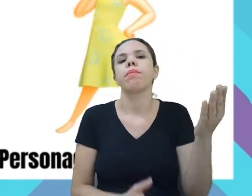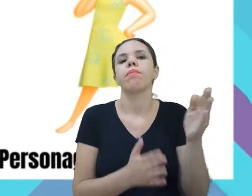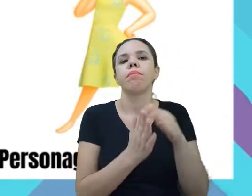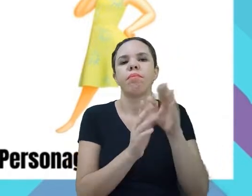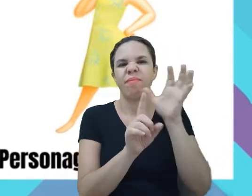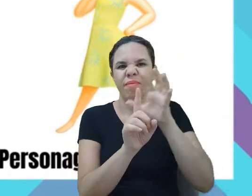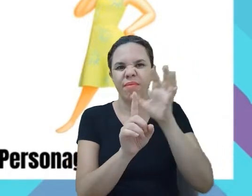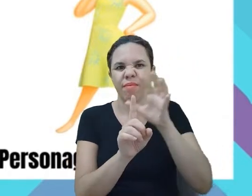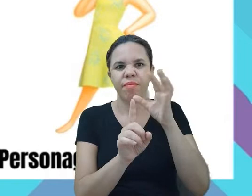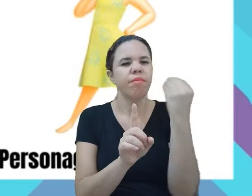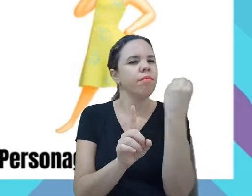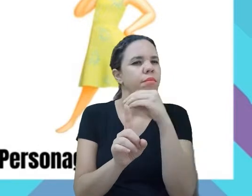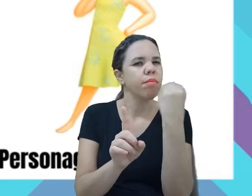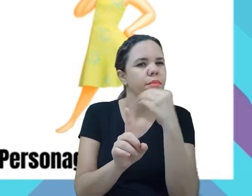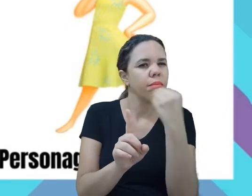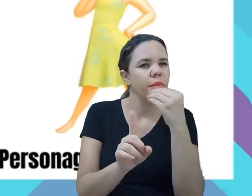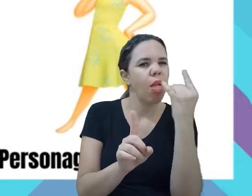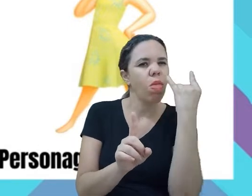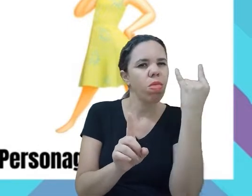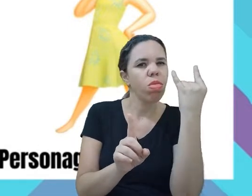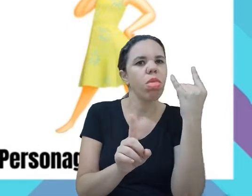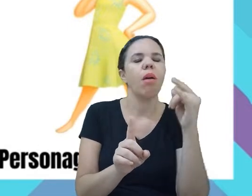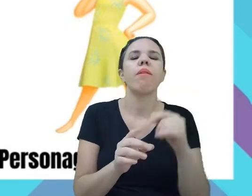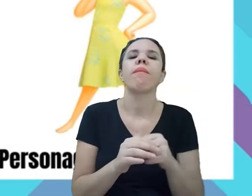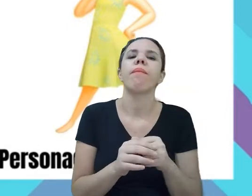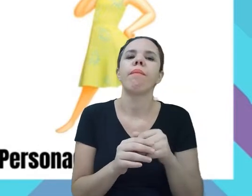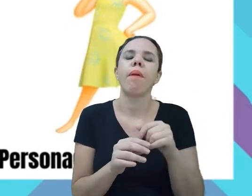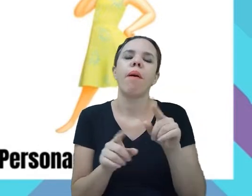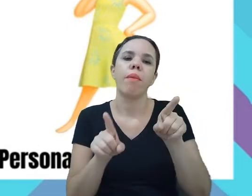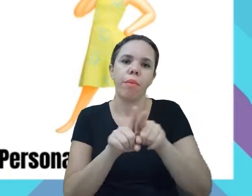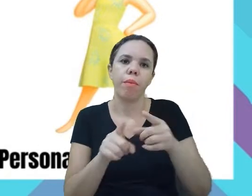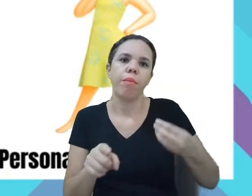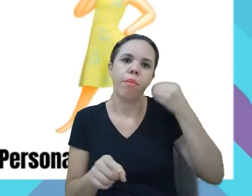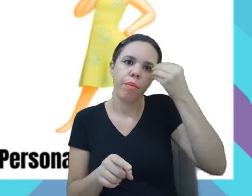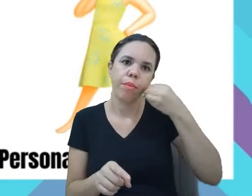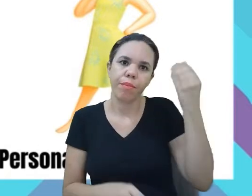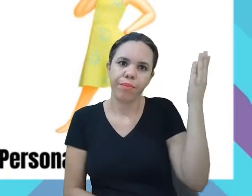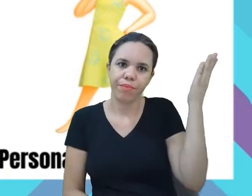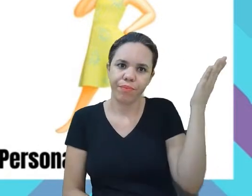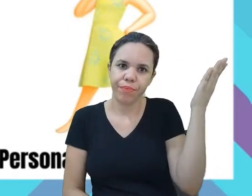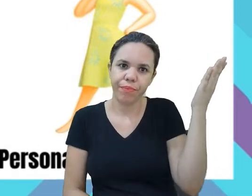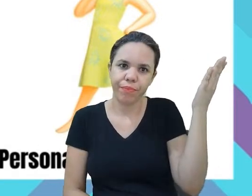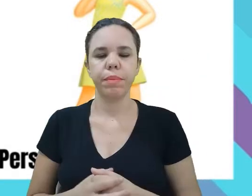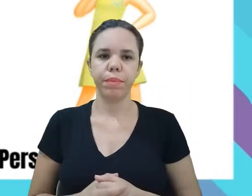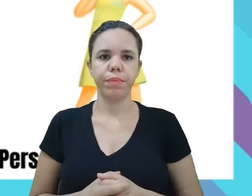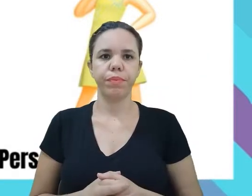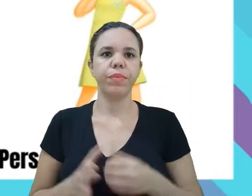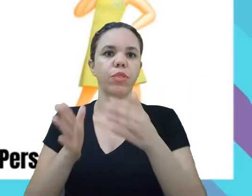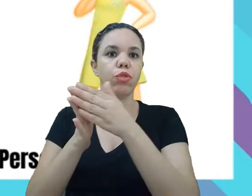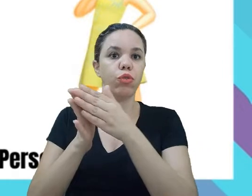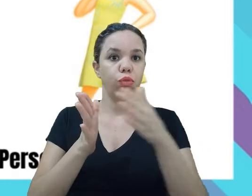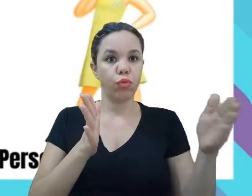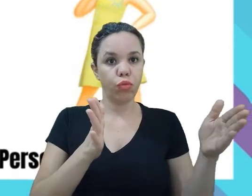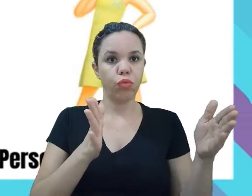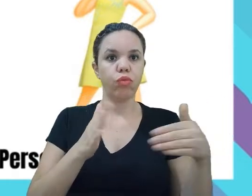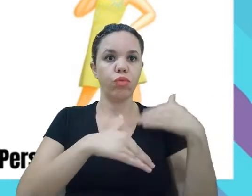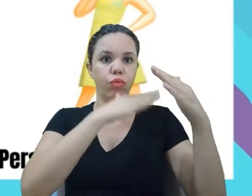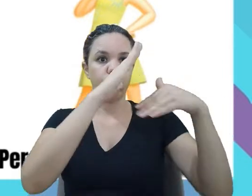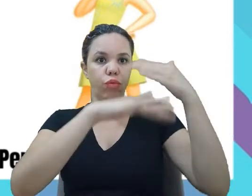principal a manipulação, a sedução e a traição. É vivenciado pela personagem